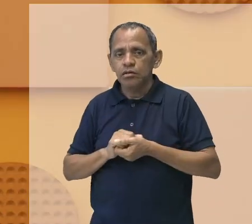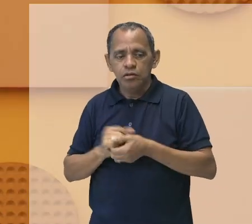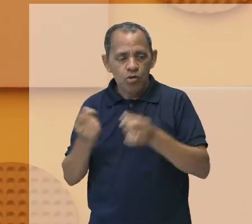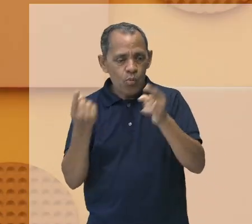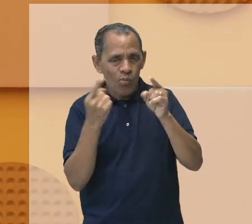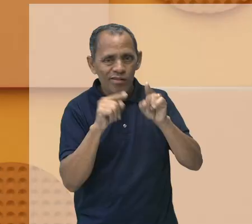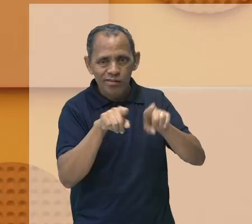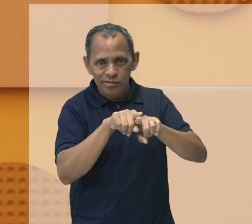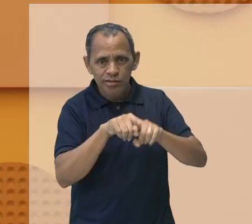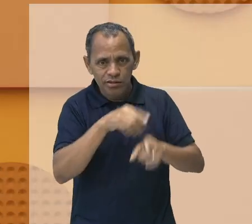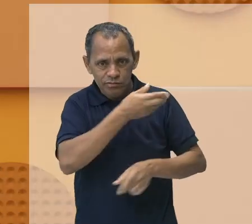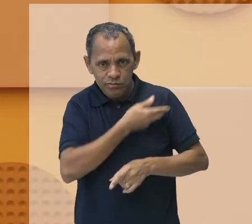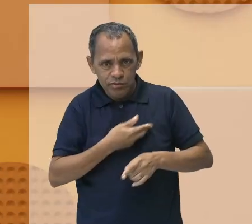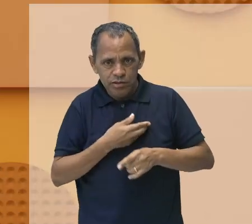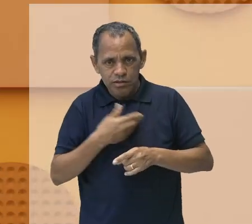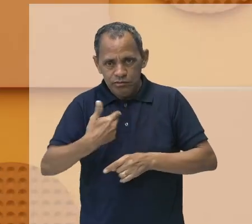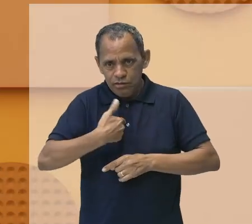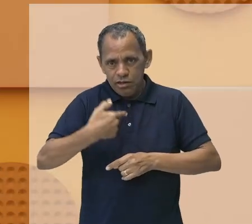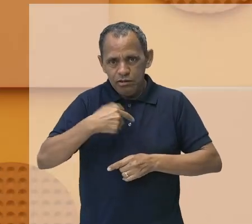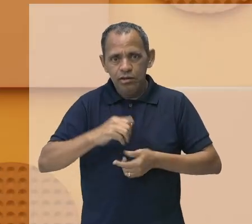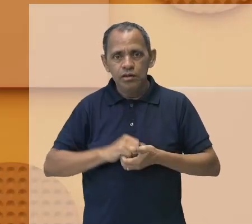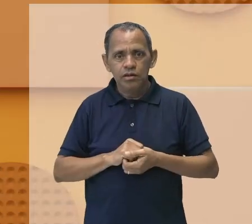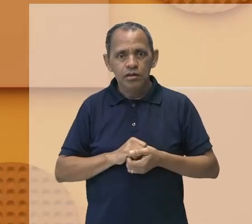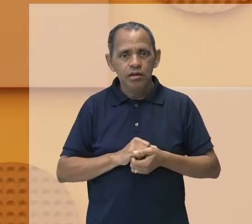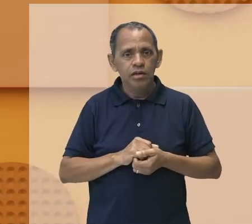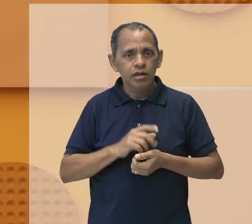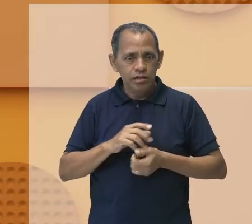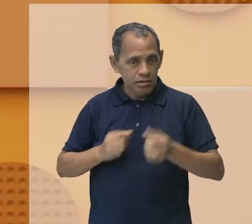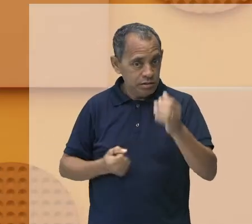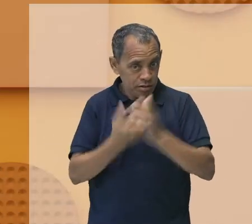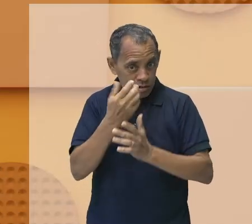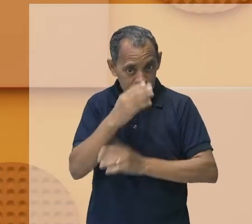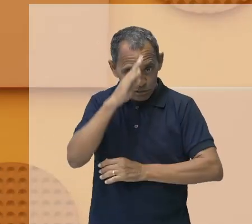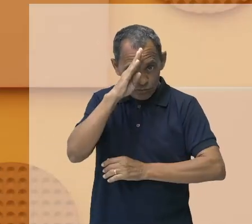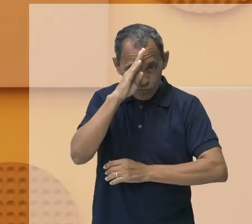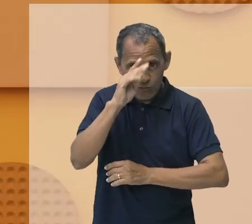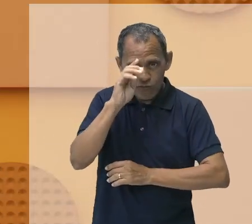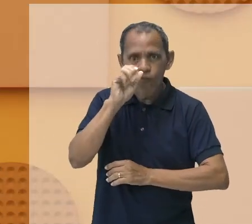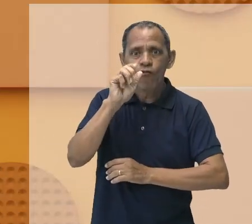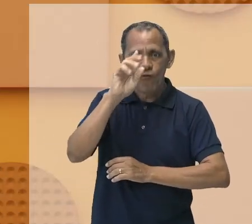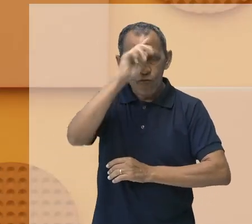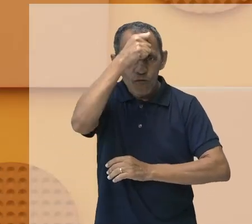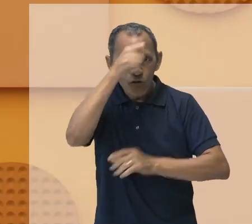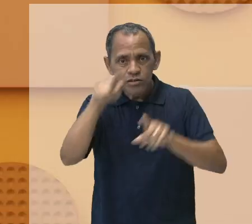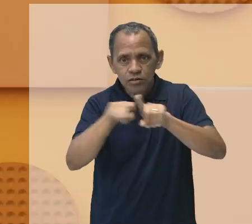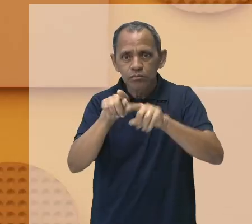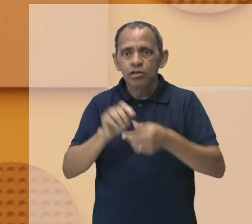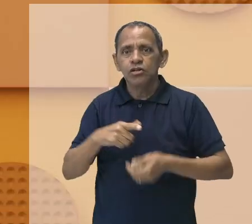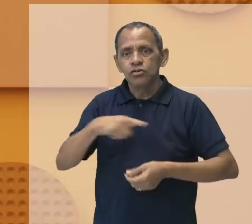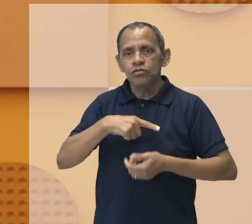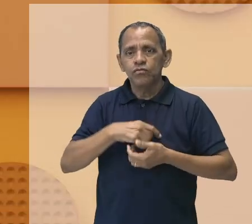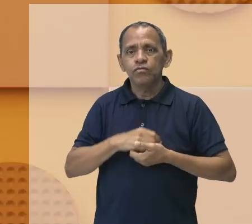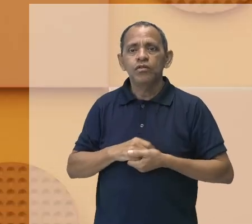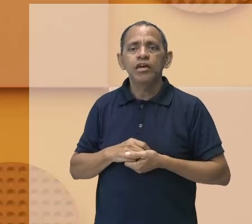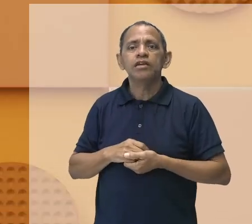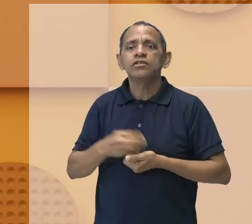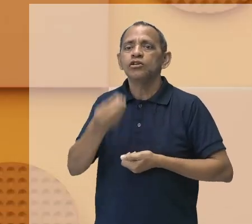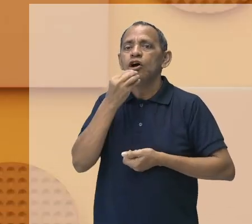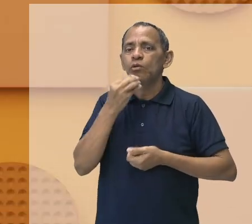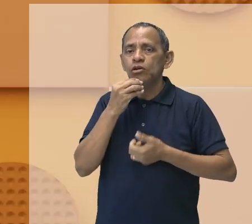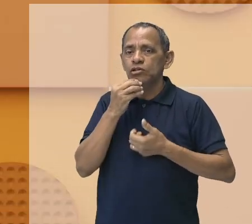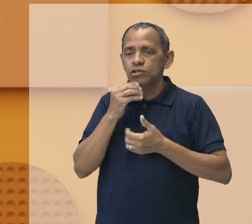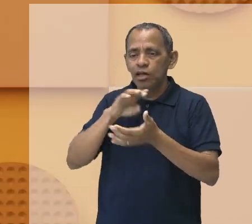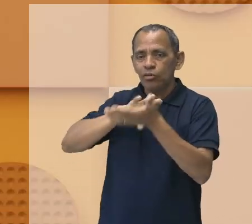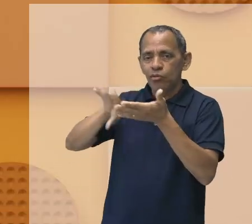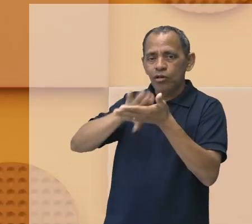governo Vargas fortalecesse e tinha ali, basicamente, a desculpa perfeita para tirar o Vargas do poder. Vamos entender como